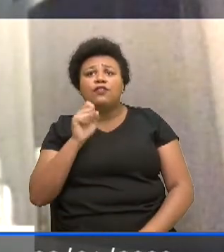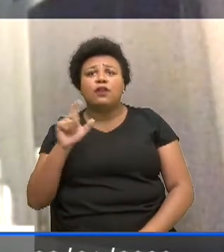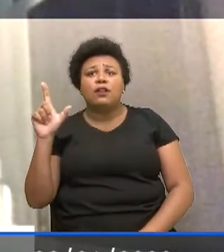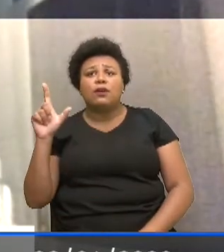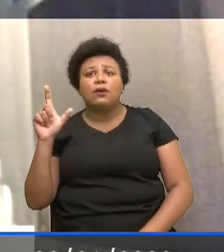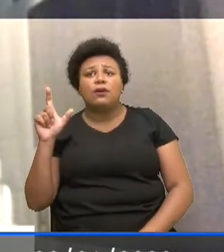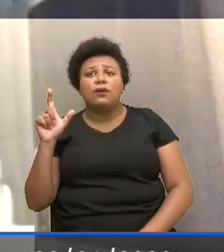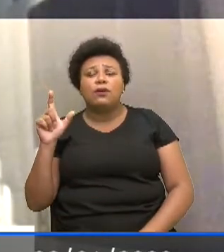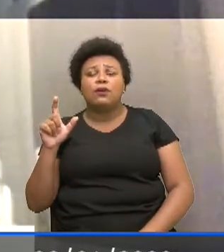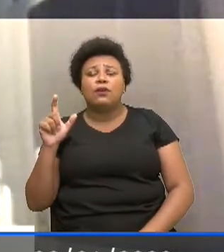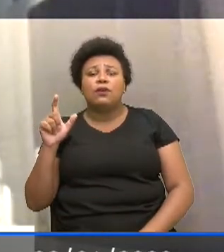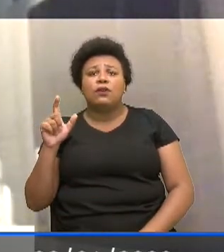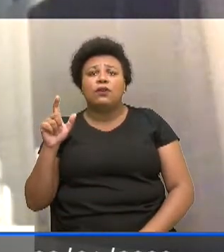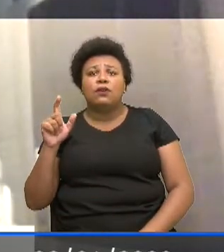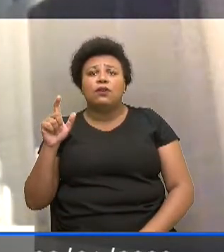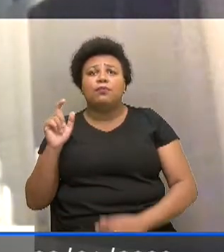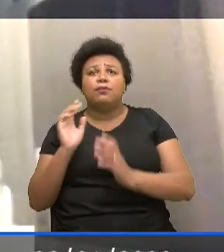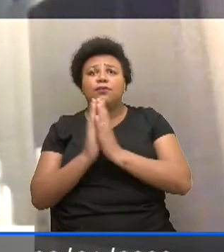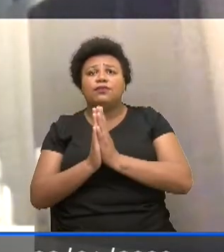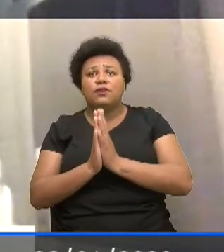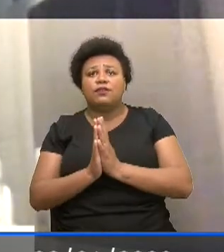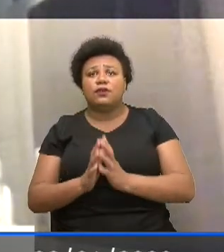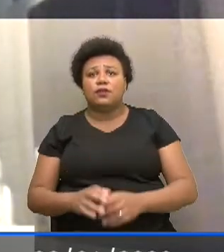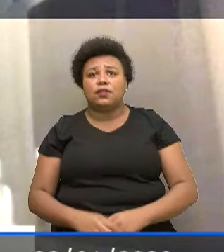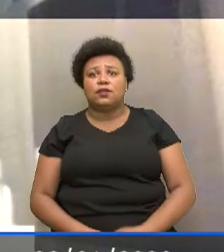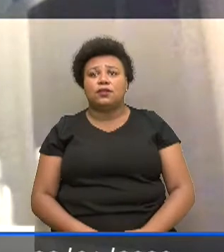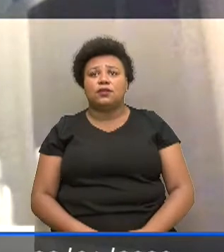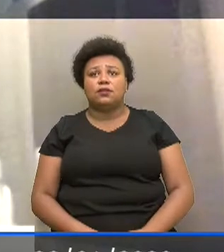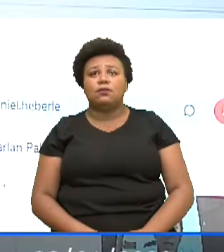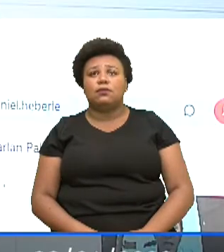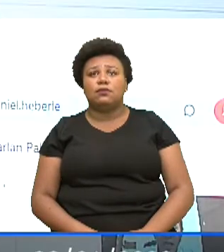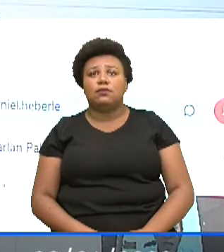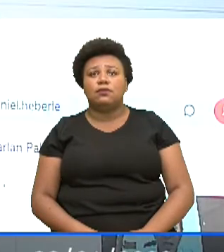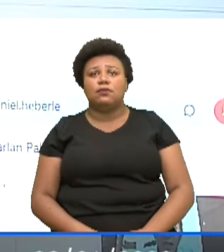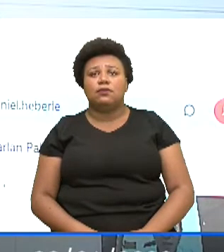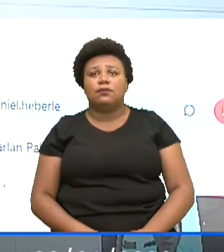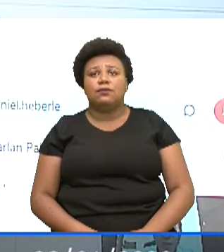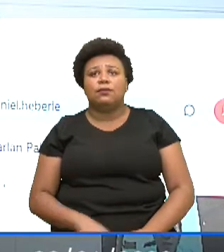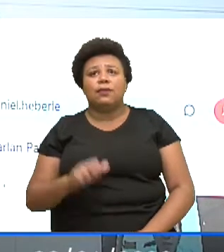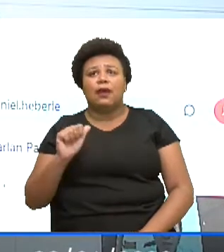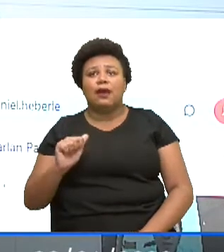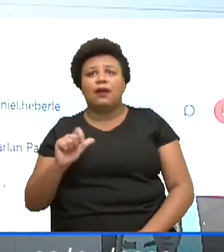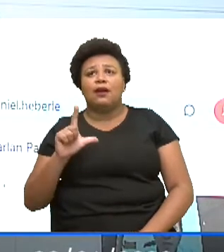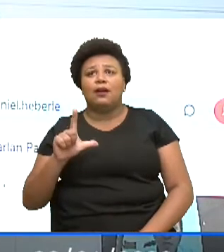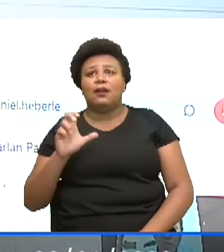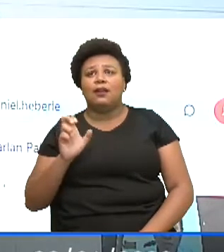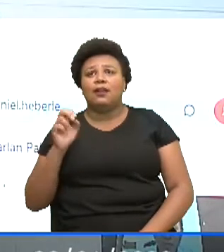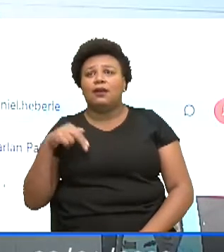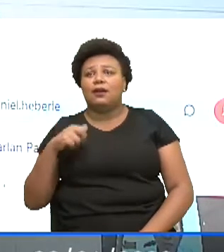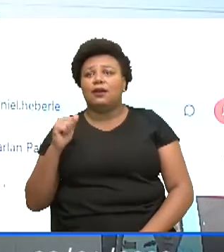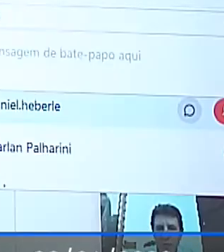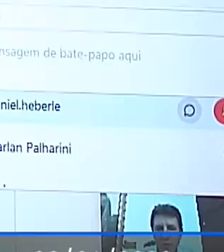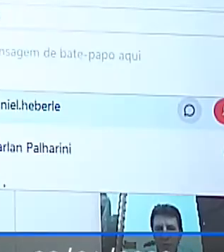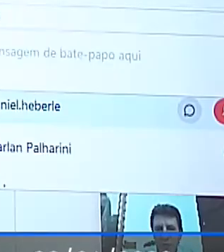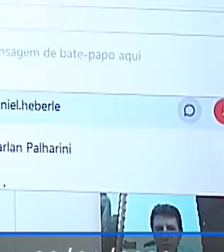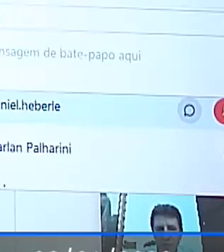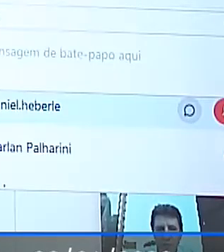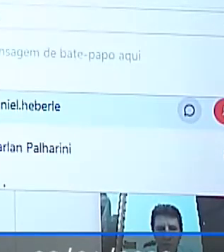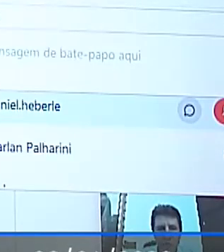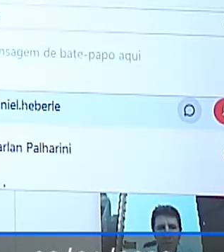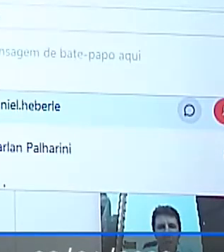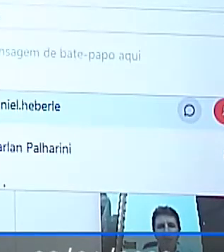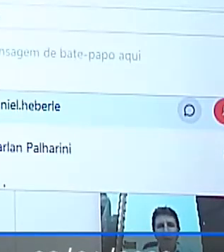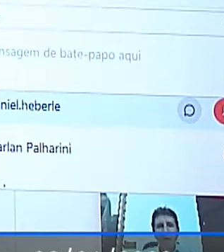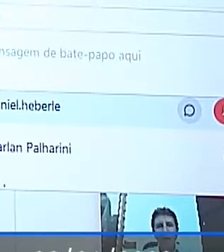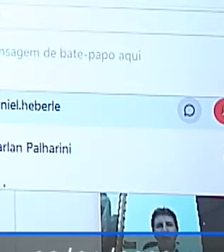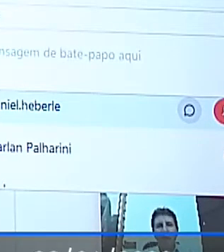microfone. Alguém está com o microfone ligado, por gentileza, só desative os microfones. Alencar está com o microfone ativado. Alencar, por